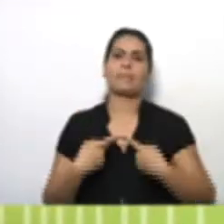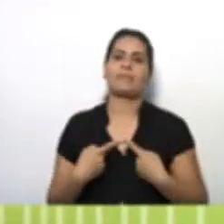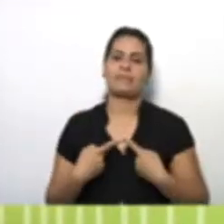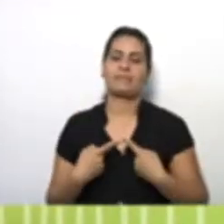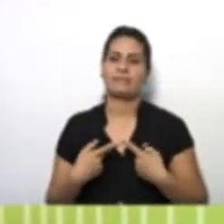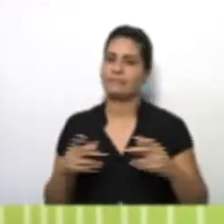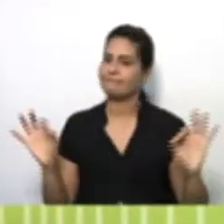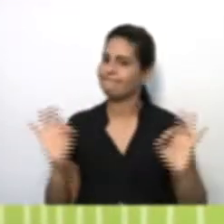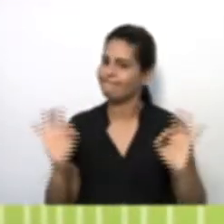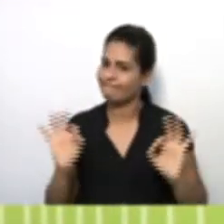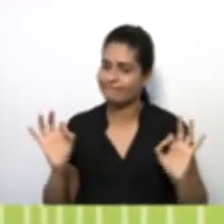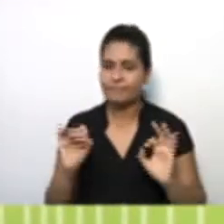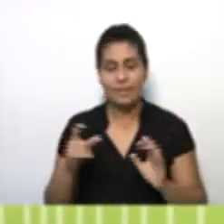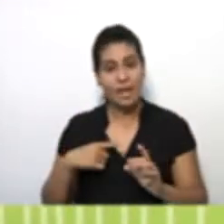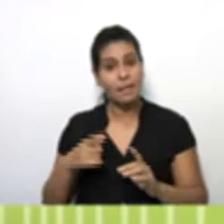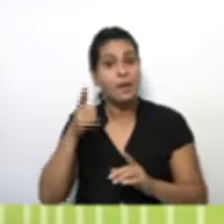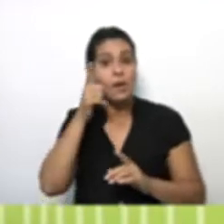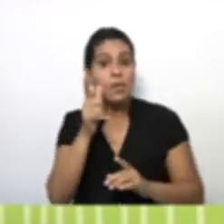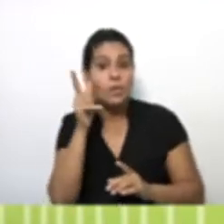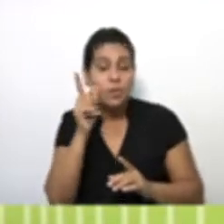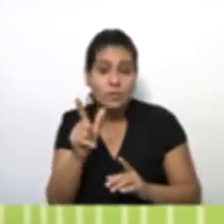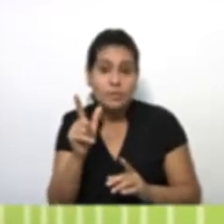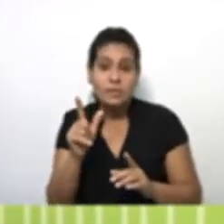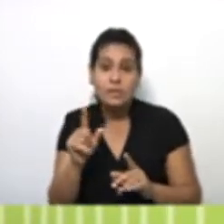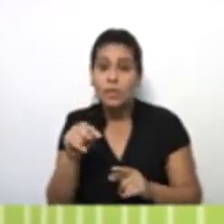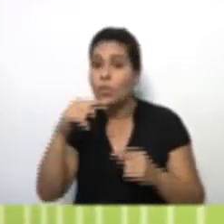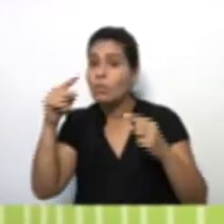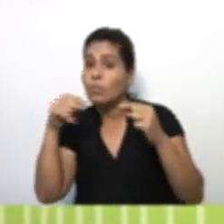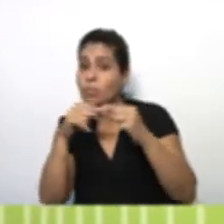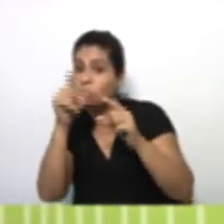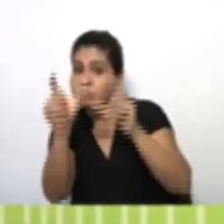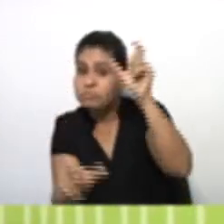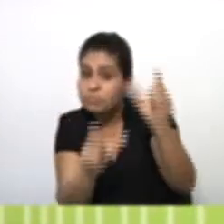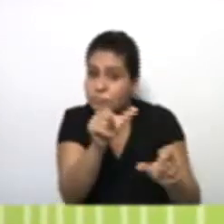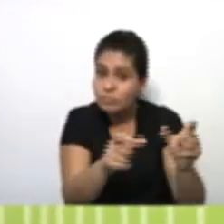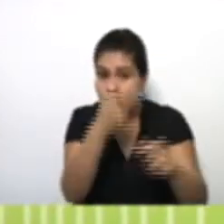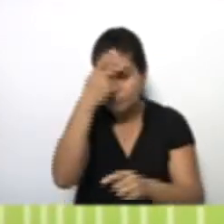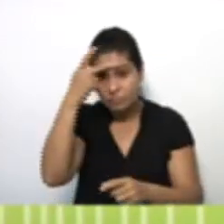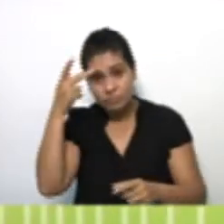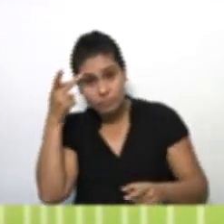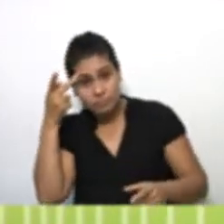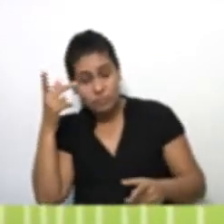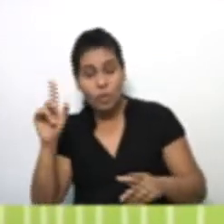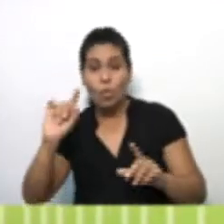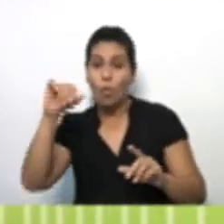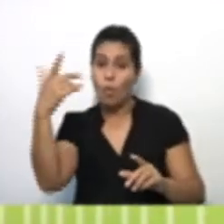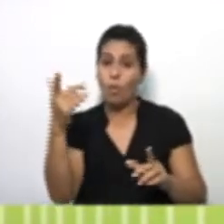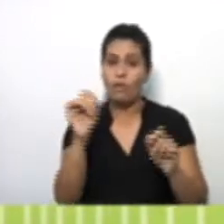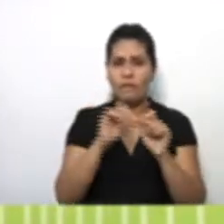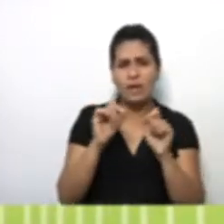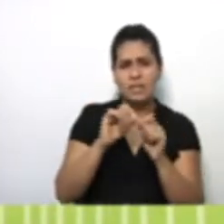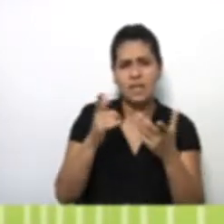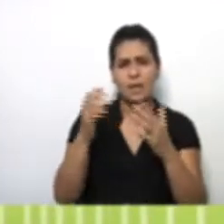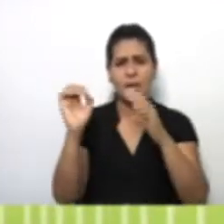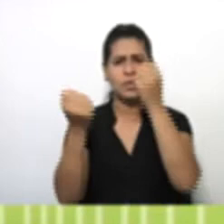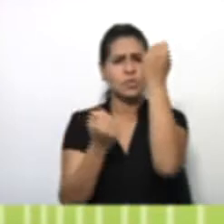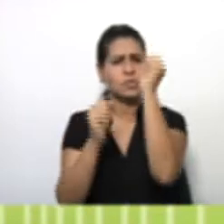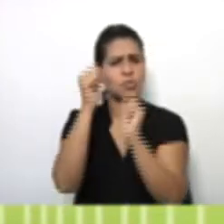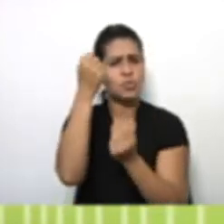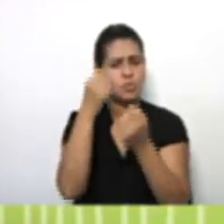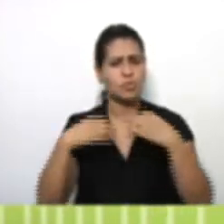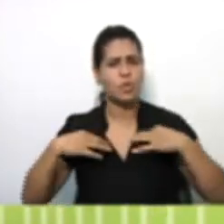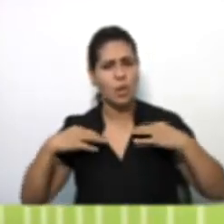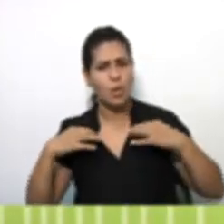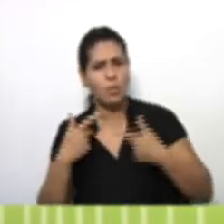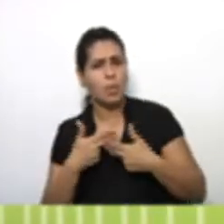tá? Ela existe para atender algo ou alguém, tá? É aquela que vai produzir uma peça para uma indústria, é aquela que vai